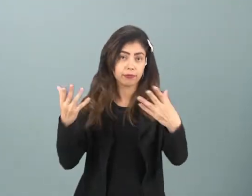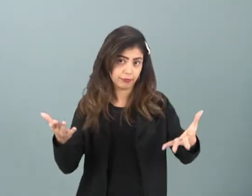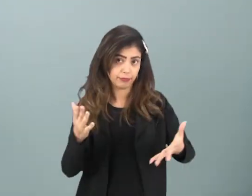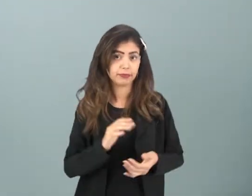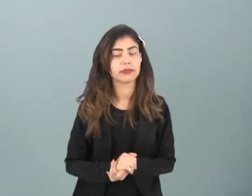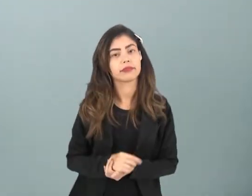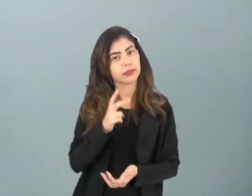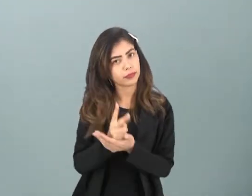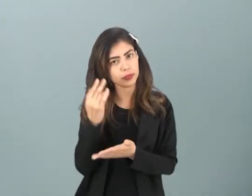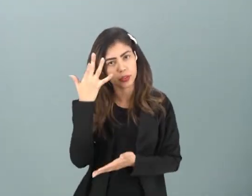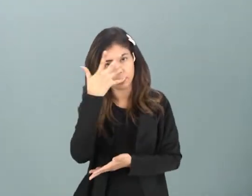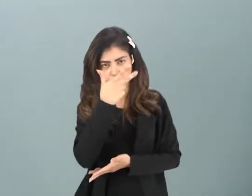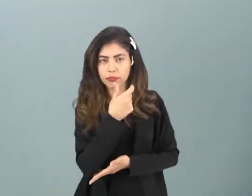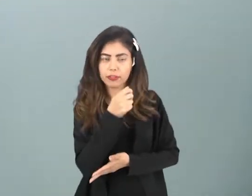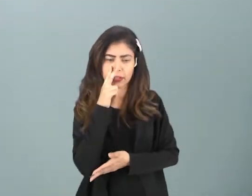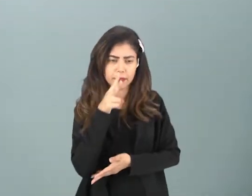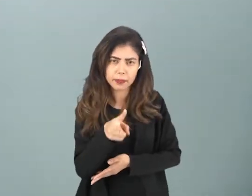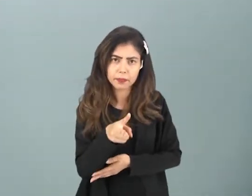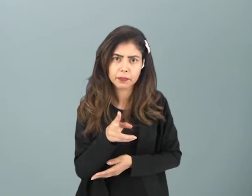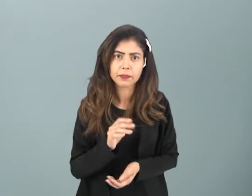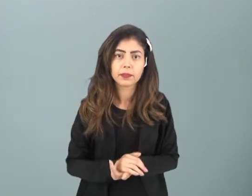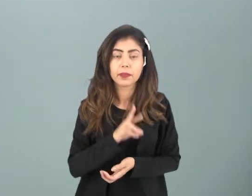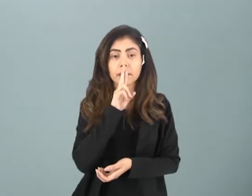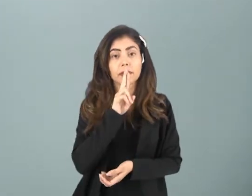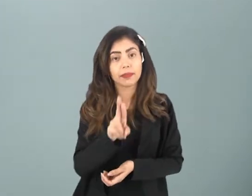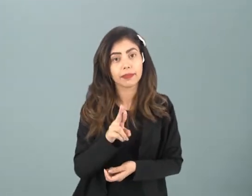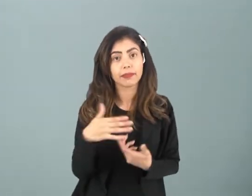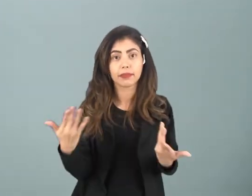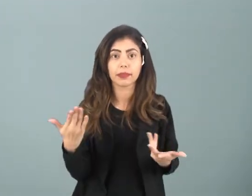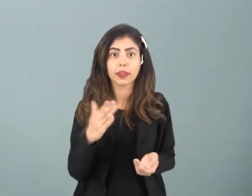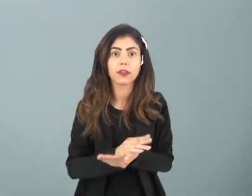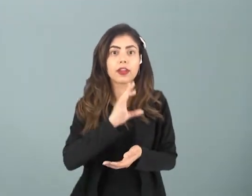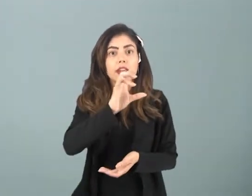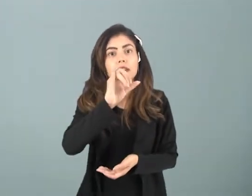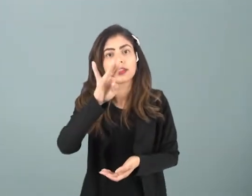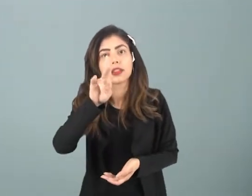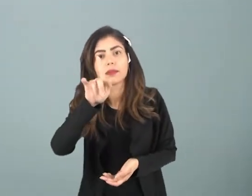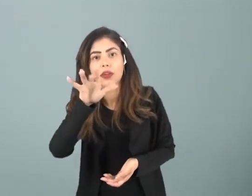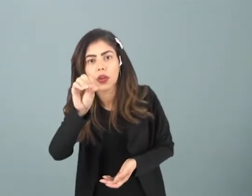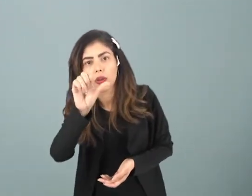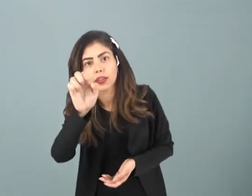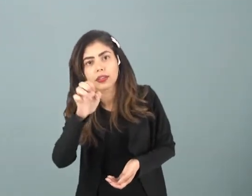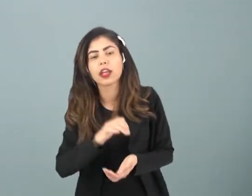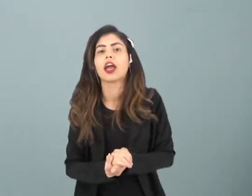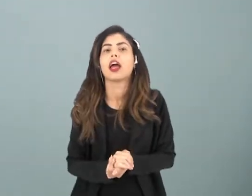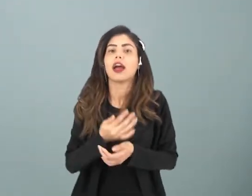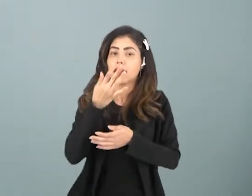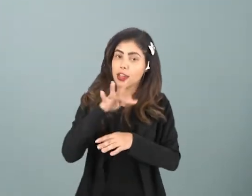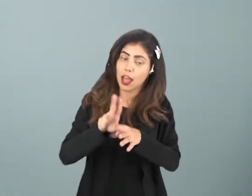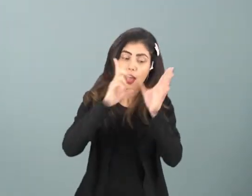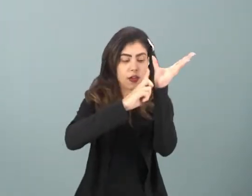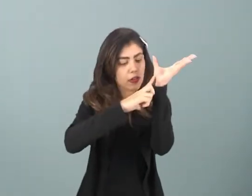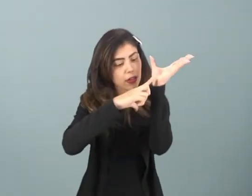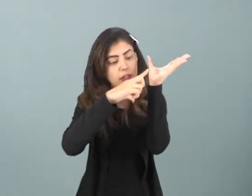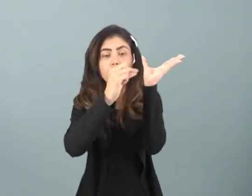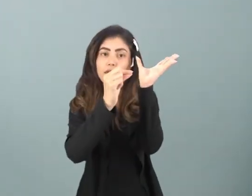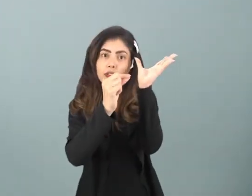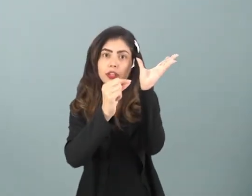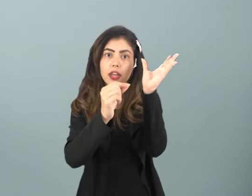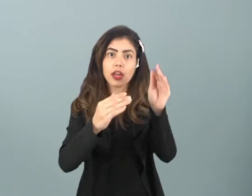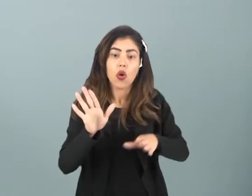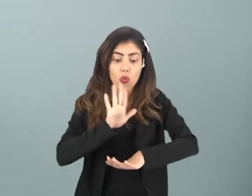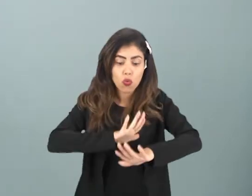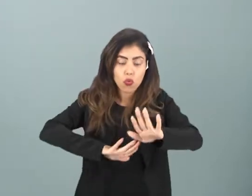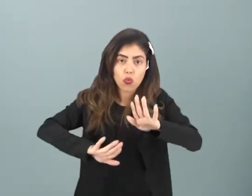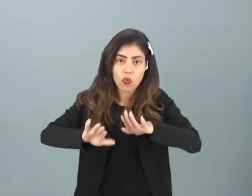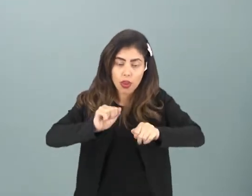verdejantes, sempre bonita de se ver? A resposta é que existe uma simbiose em que as folhas protegem o solo e essas